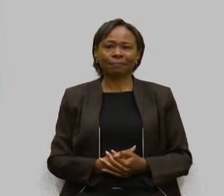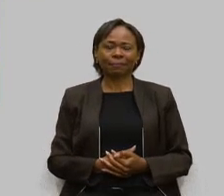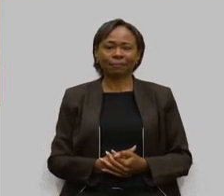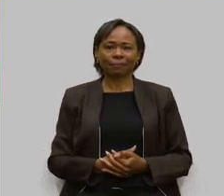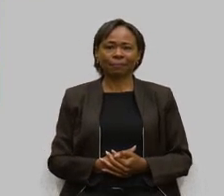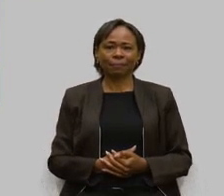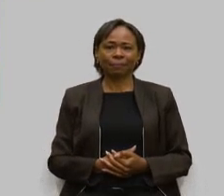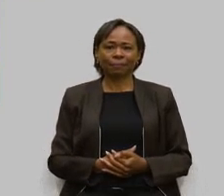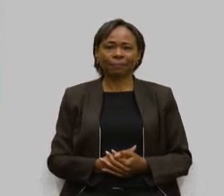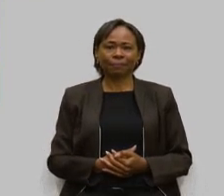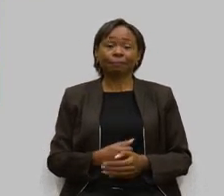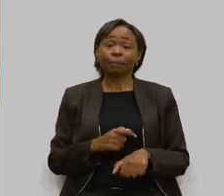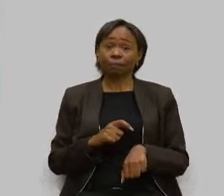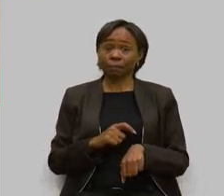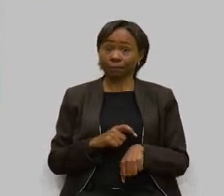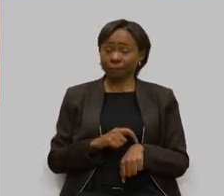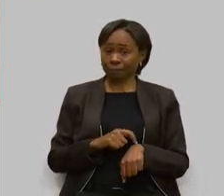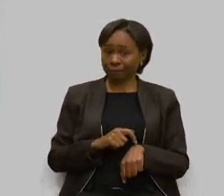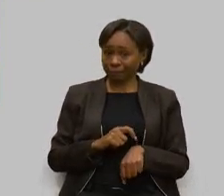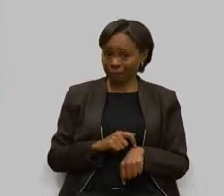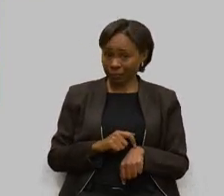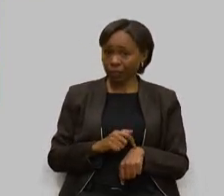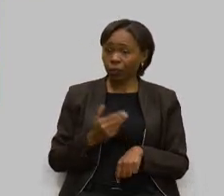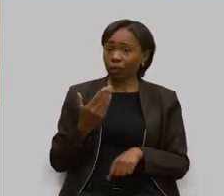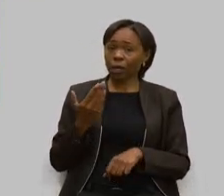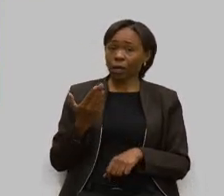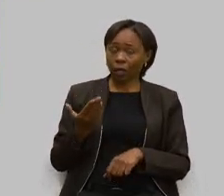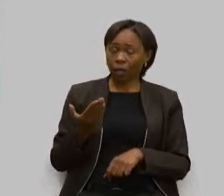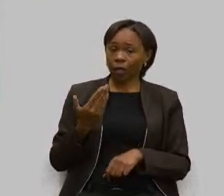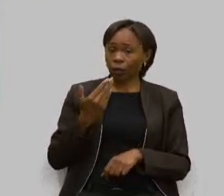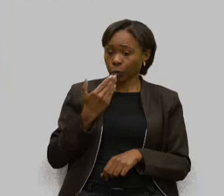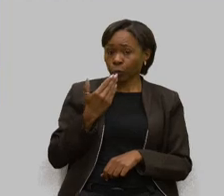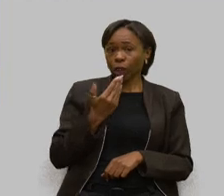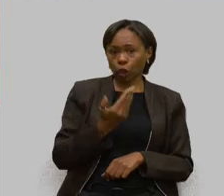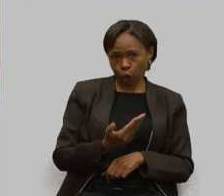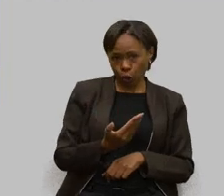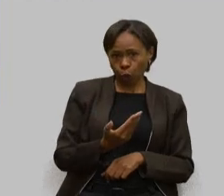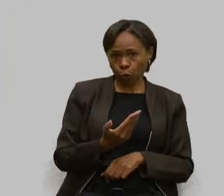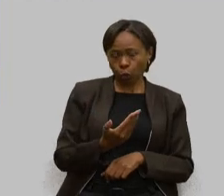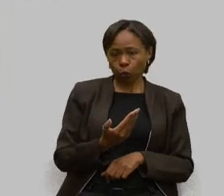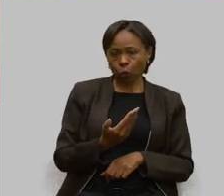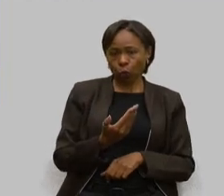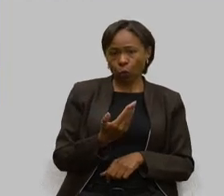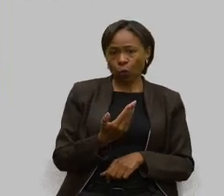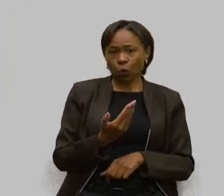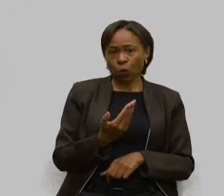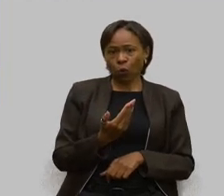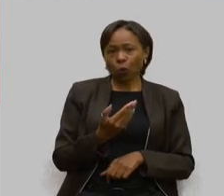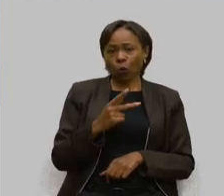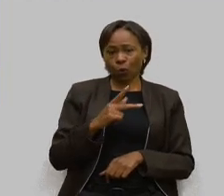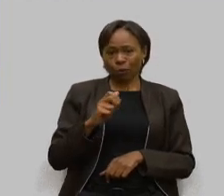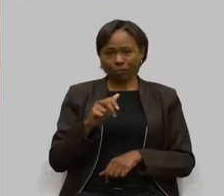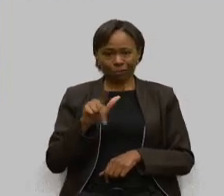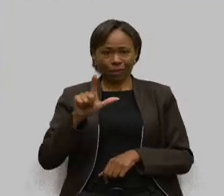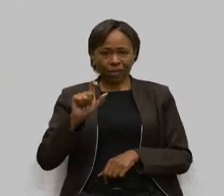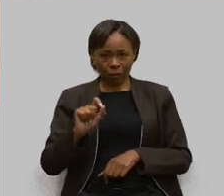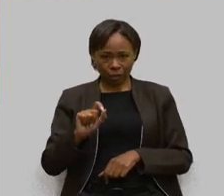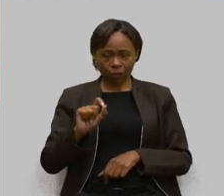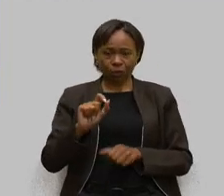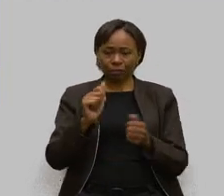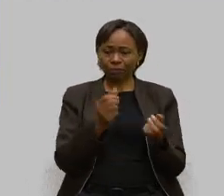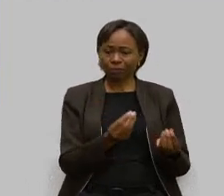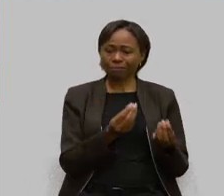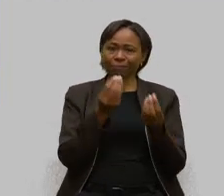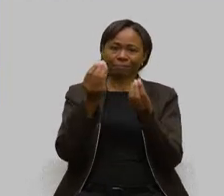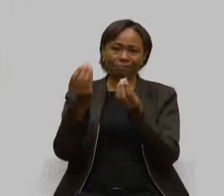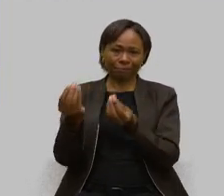nesse momento o autor do requerimento Dr Paulo fará entrega dos votos ao